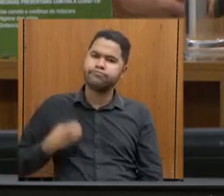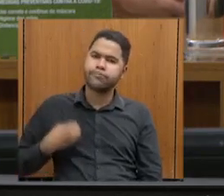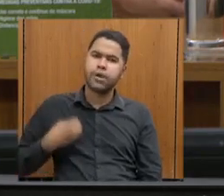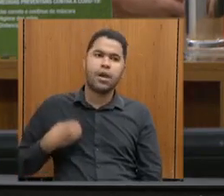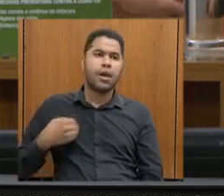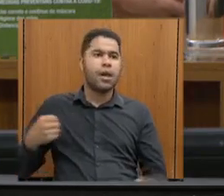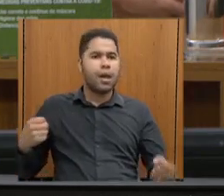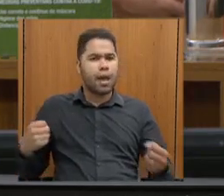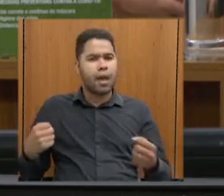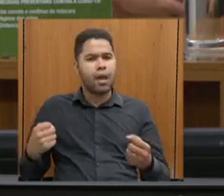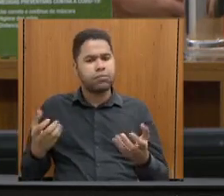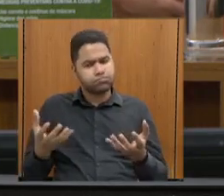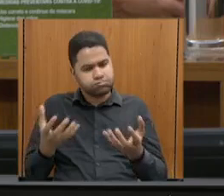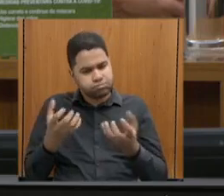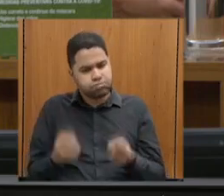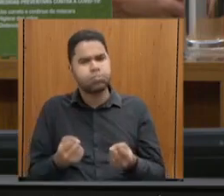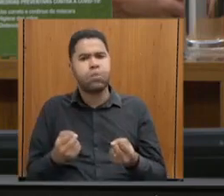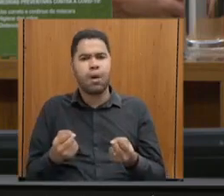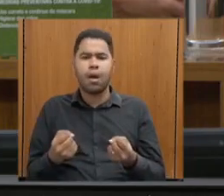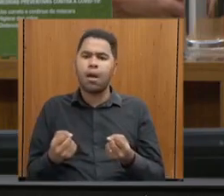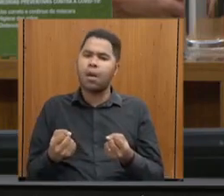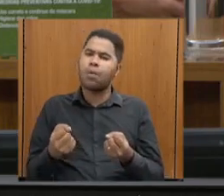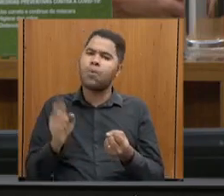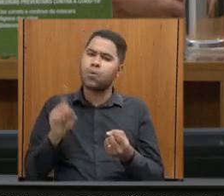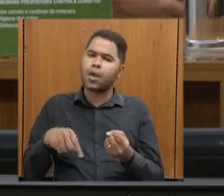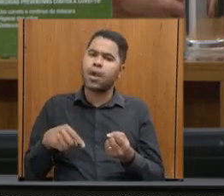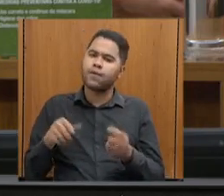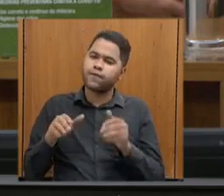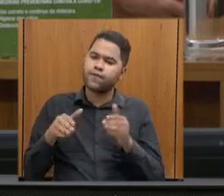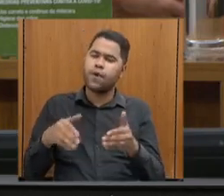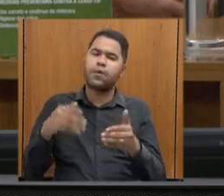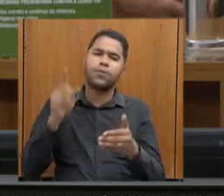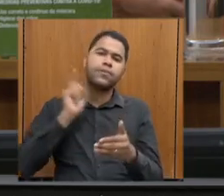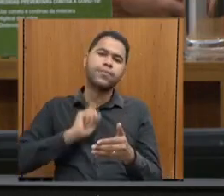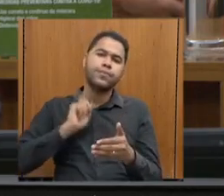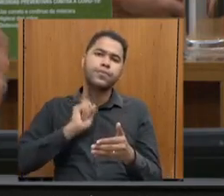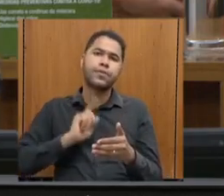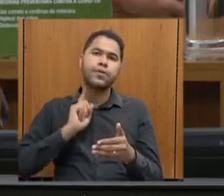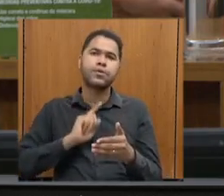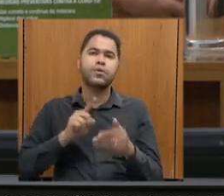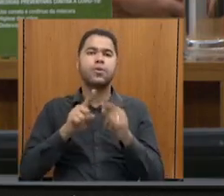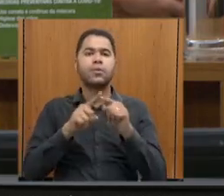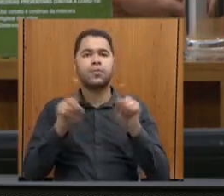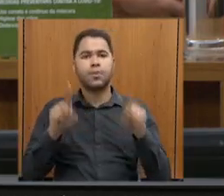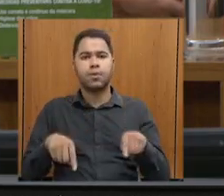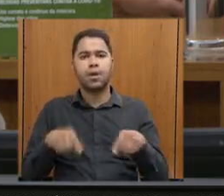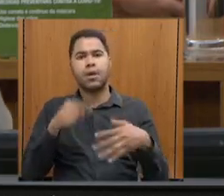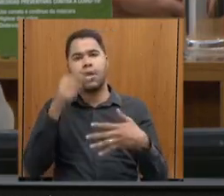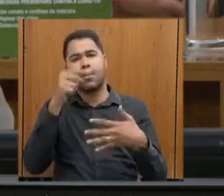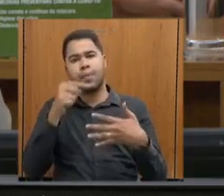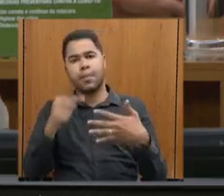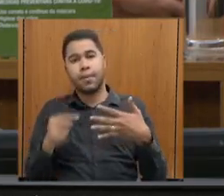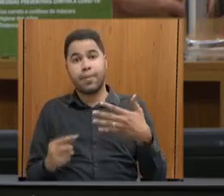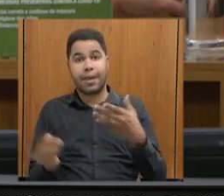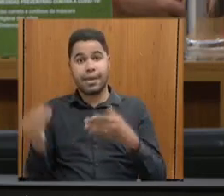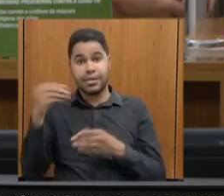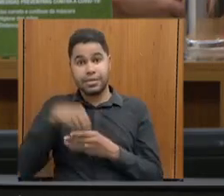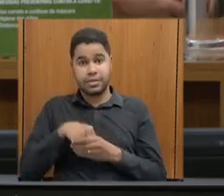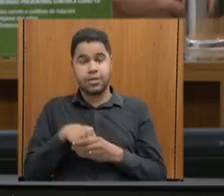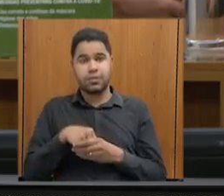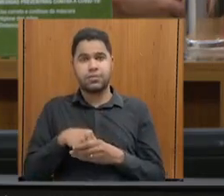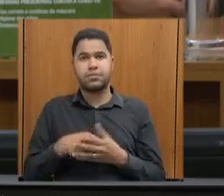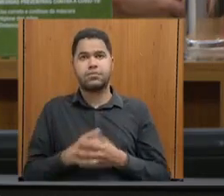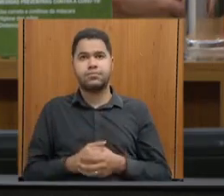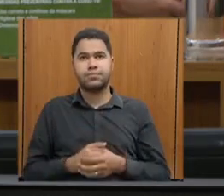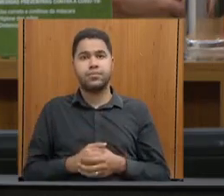realmente as realidades de Minas Gerais voltando mais para o mercado e para as questões internas de um